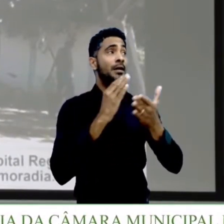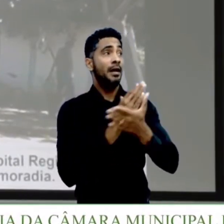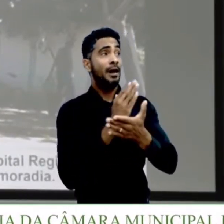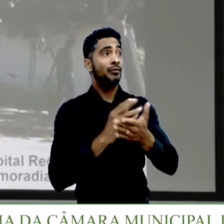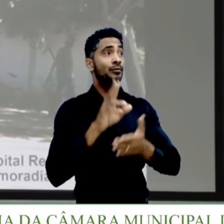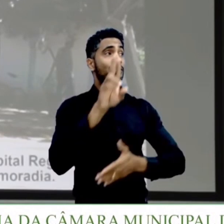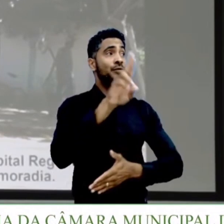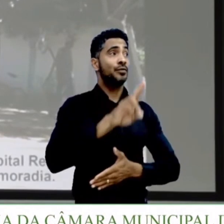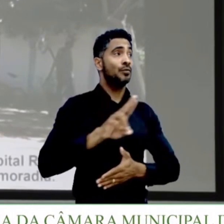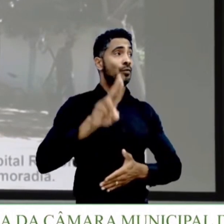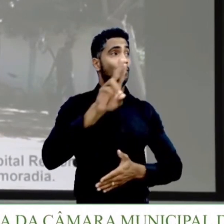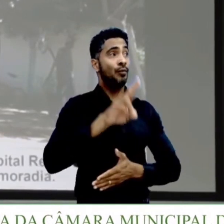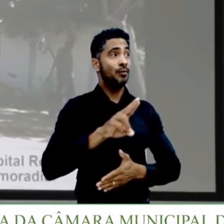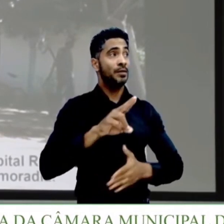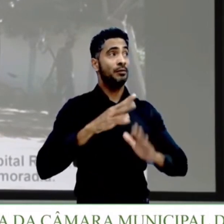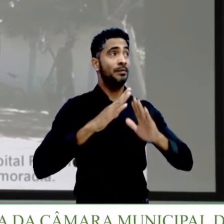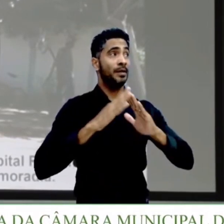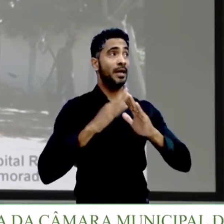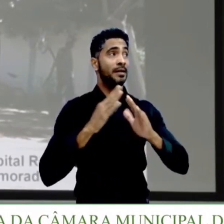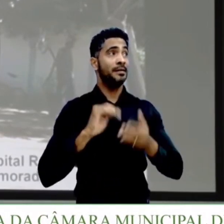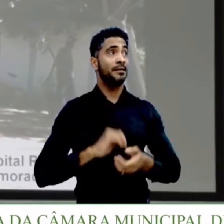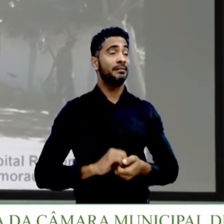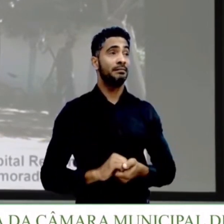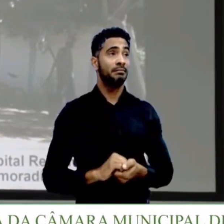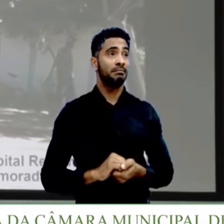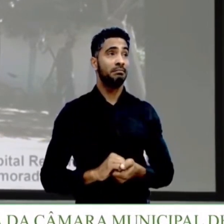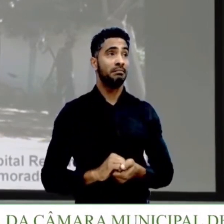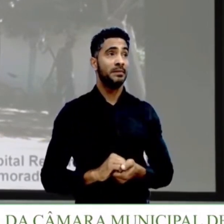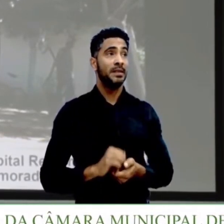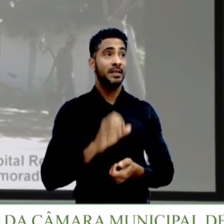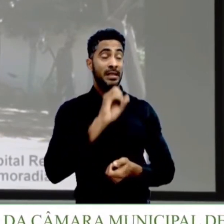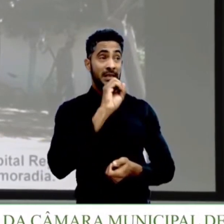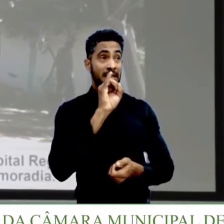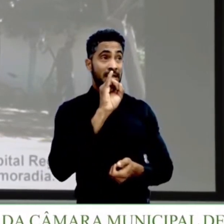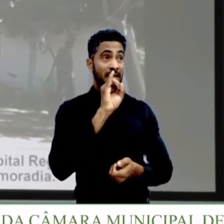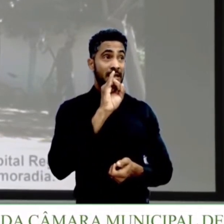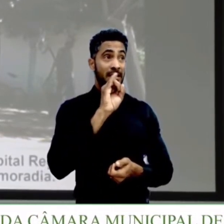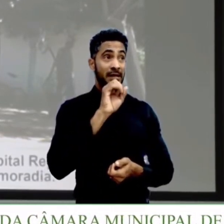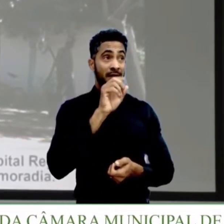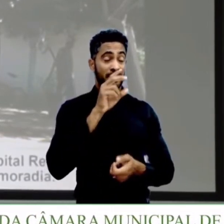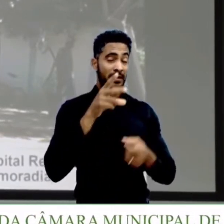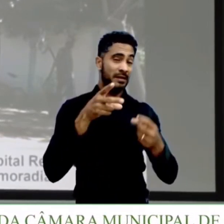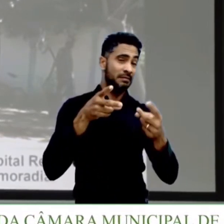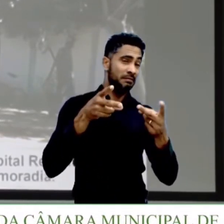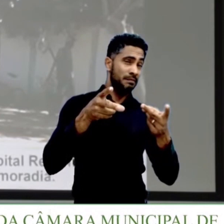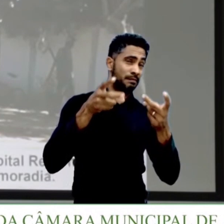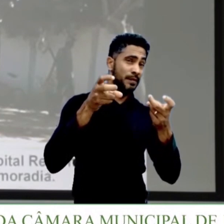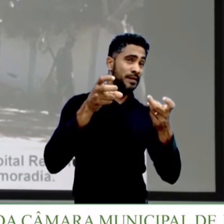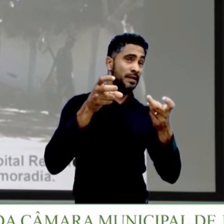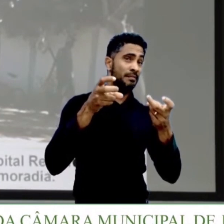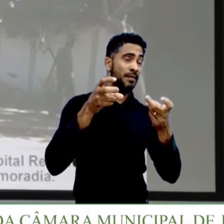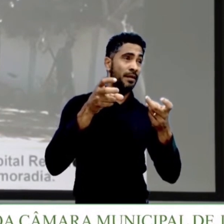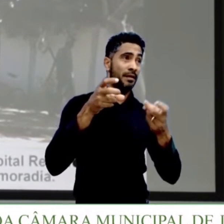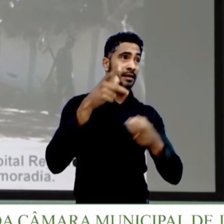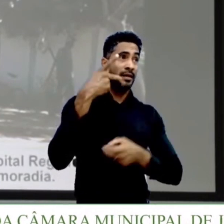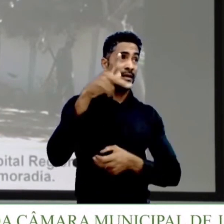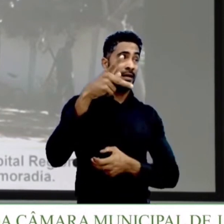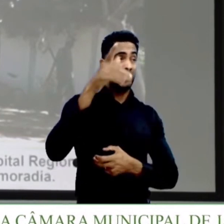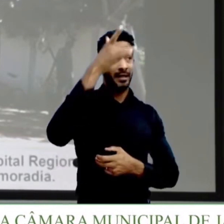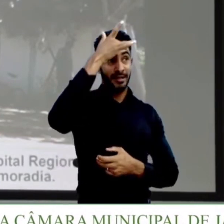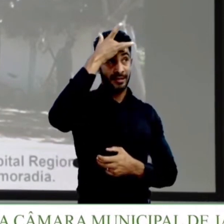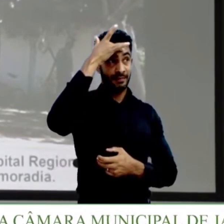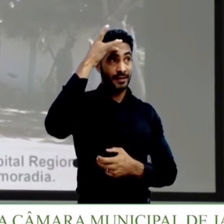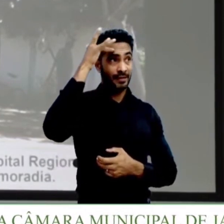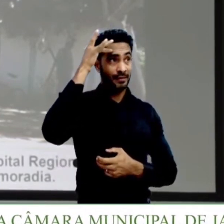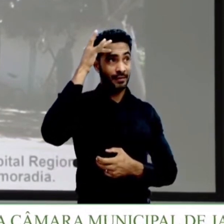usam ali como moradia. Se vocês passarem, vocês vão perceber que aquelas pessoas